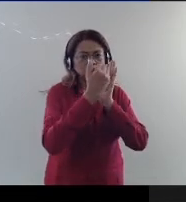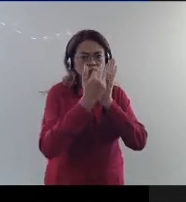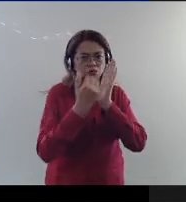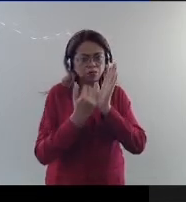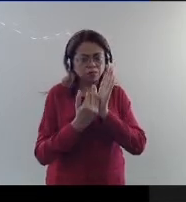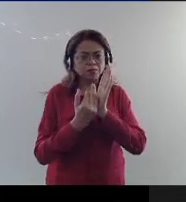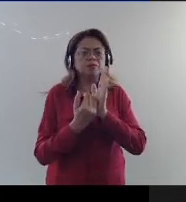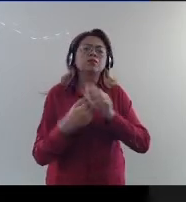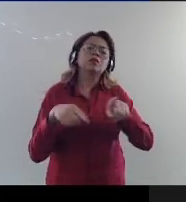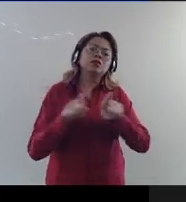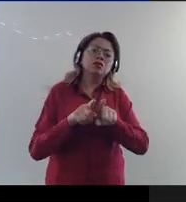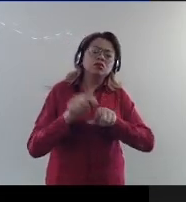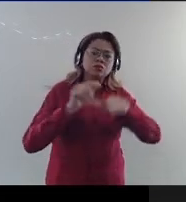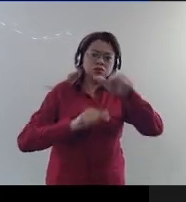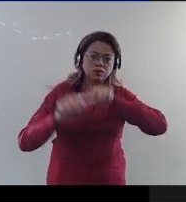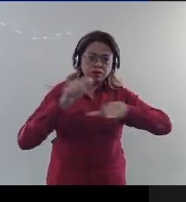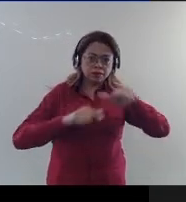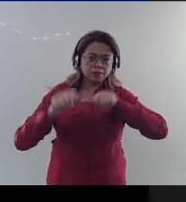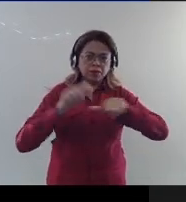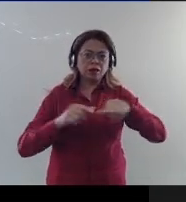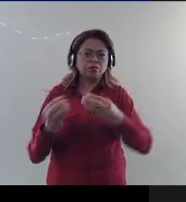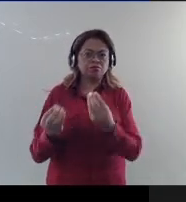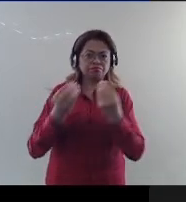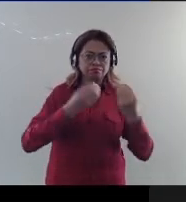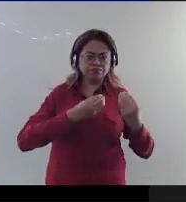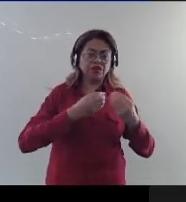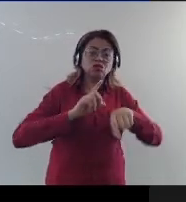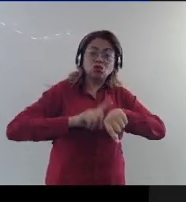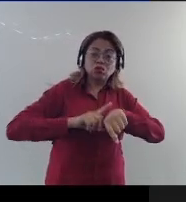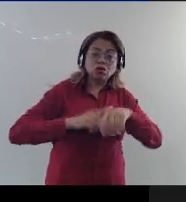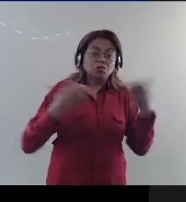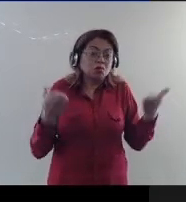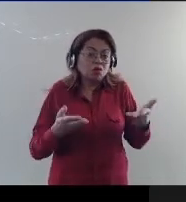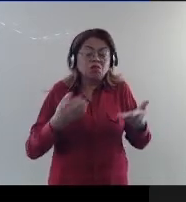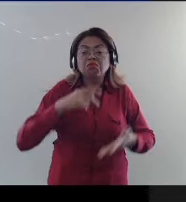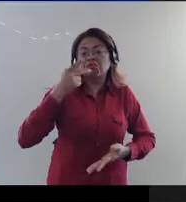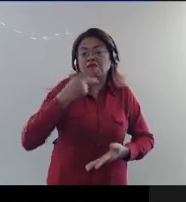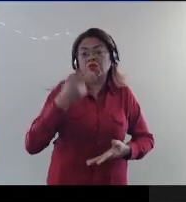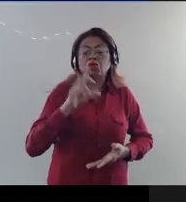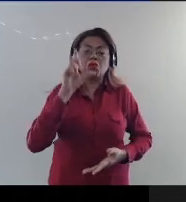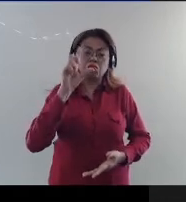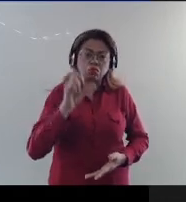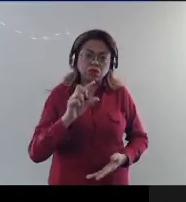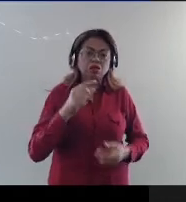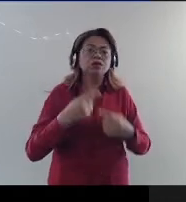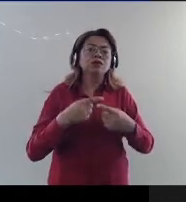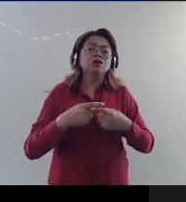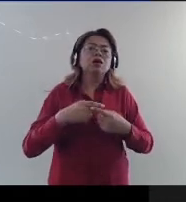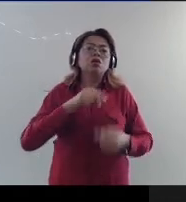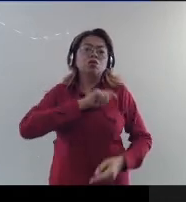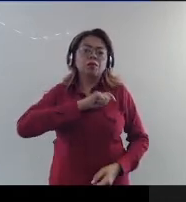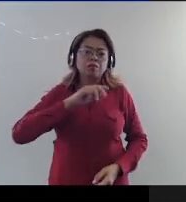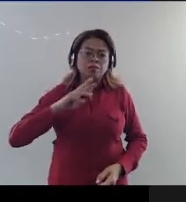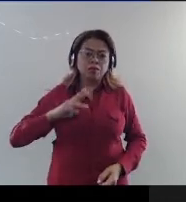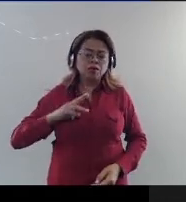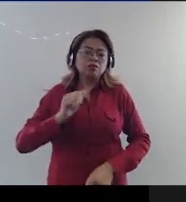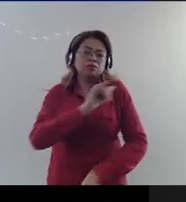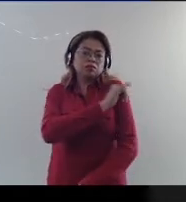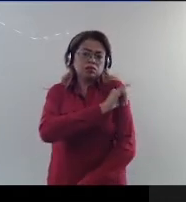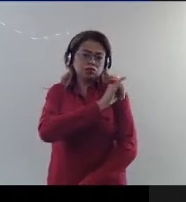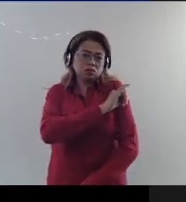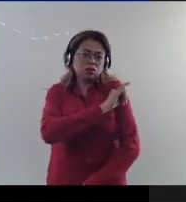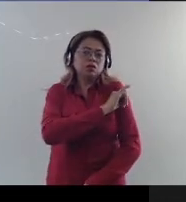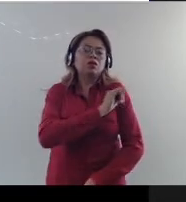dos trabalhos que eu trouxe, né? Pelo tempo aí não dá para a gente falar muito, mas que é do Ministério Público do Rio de Janeiro, é o promotor